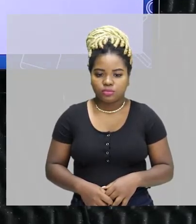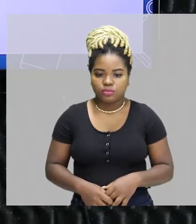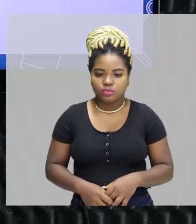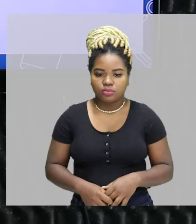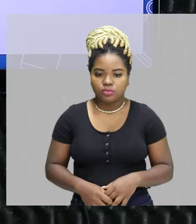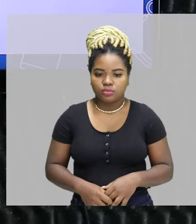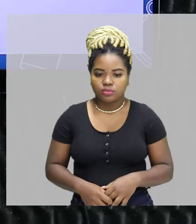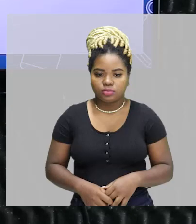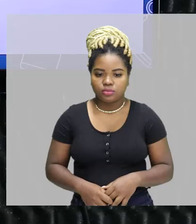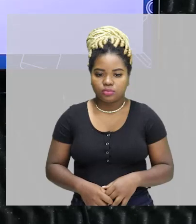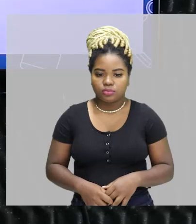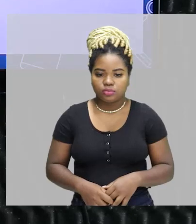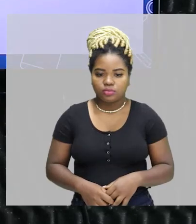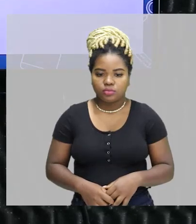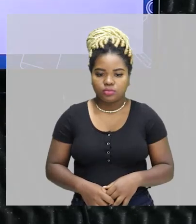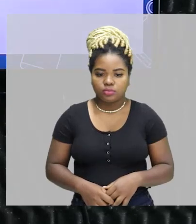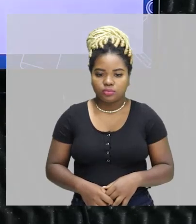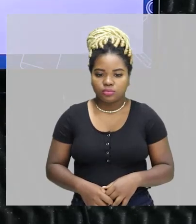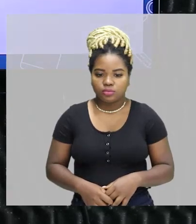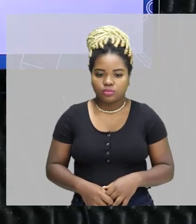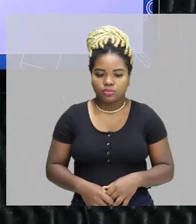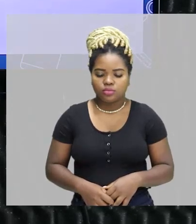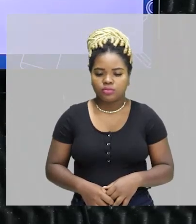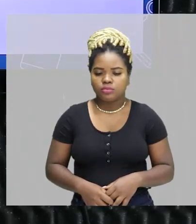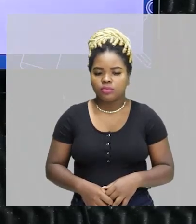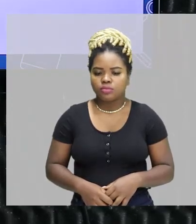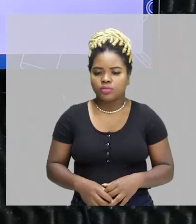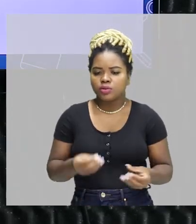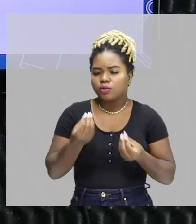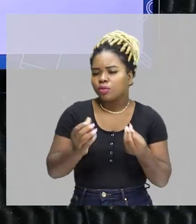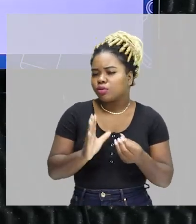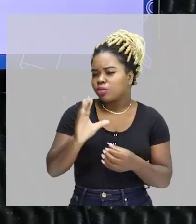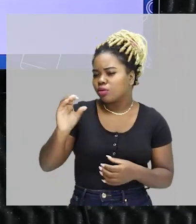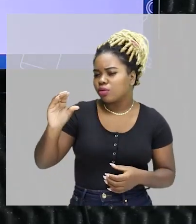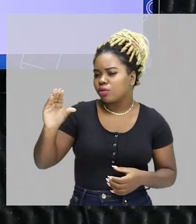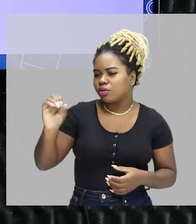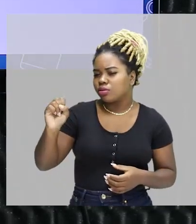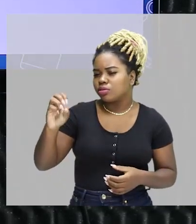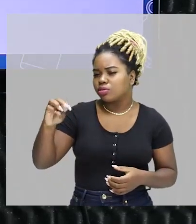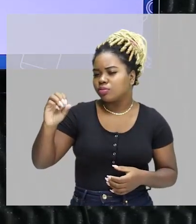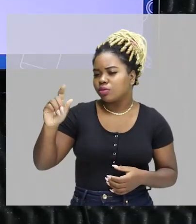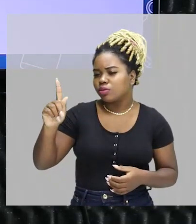em substituição à cosmogonia. De onde vem a cosmogonia, professor? Vem lá do